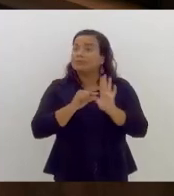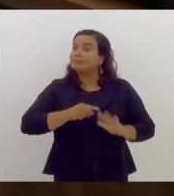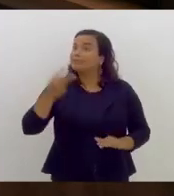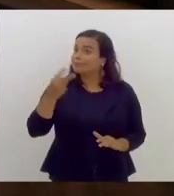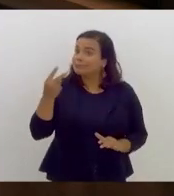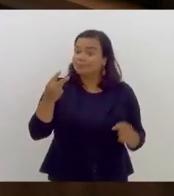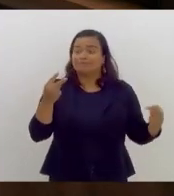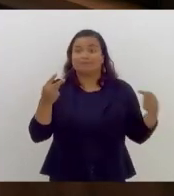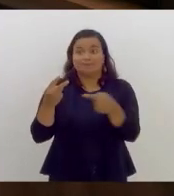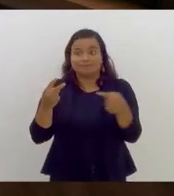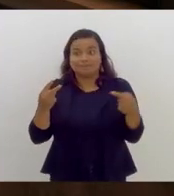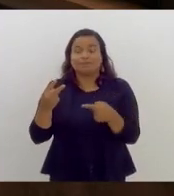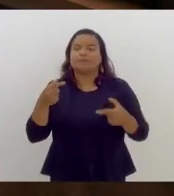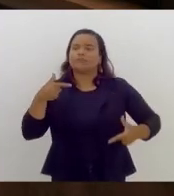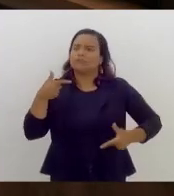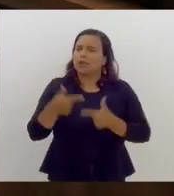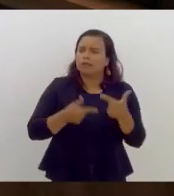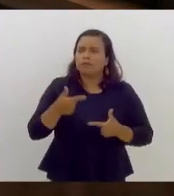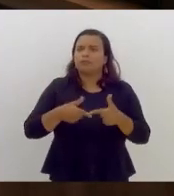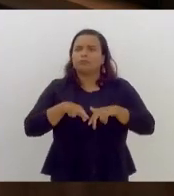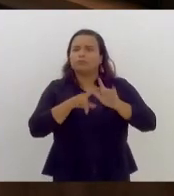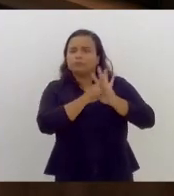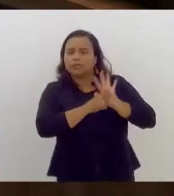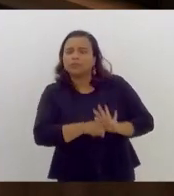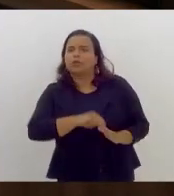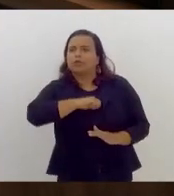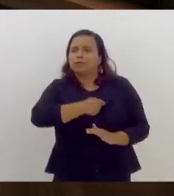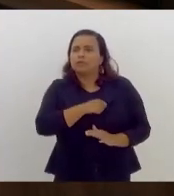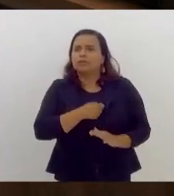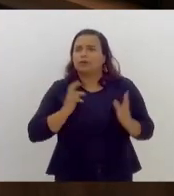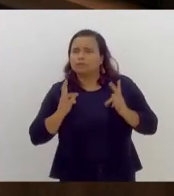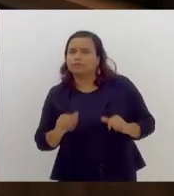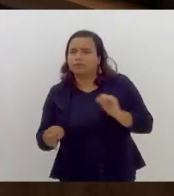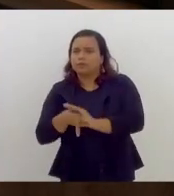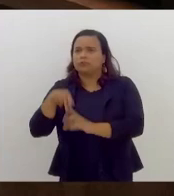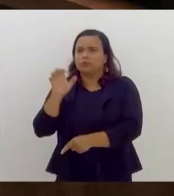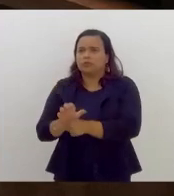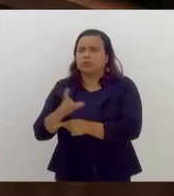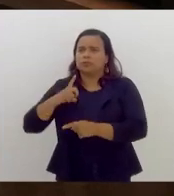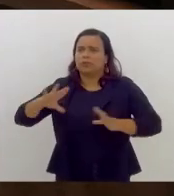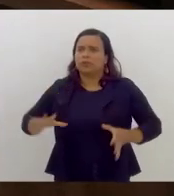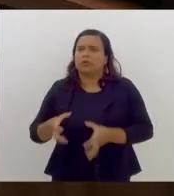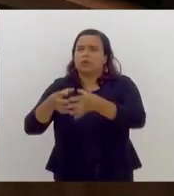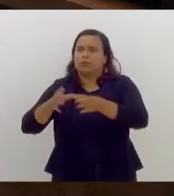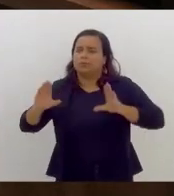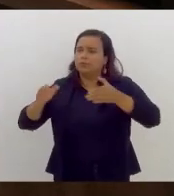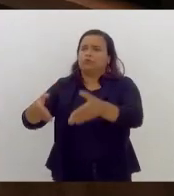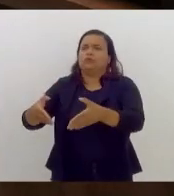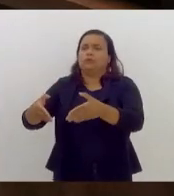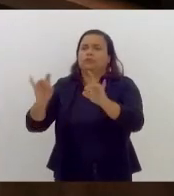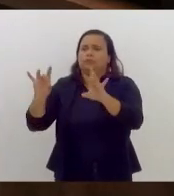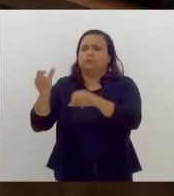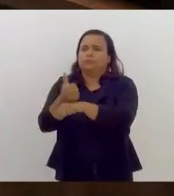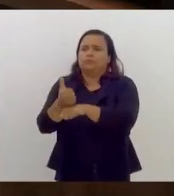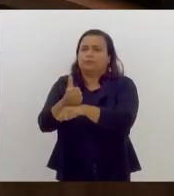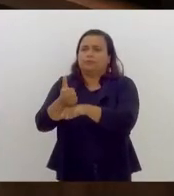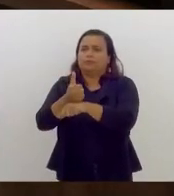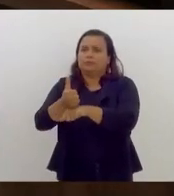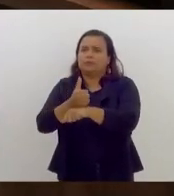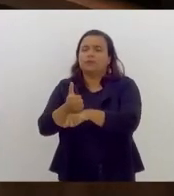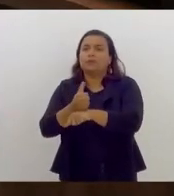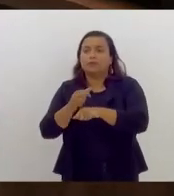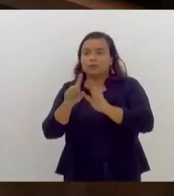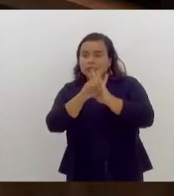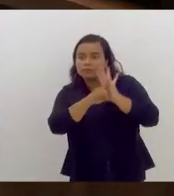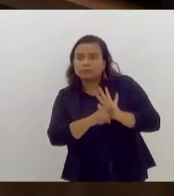2º. O Serviço de Inspeção Sanitária do Estado contará com equipe exclusiva e especializada em